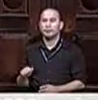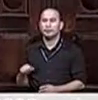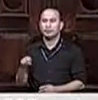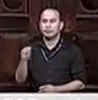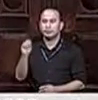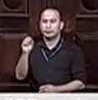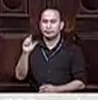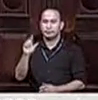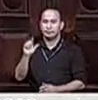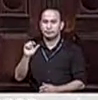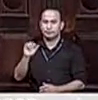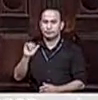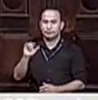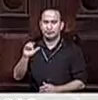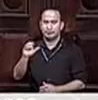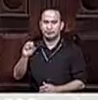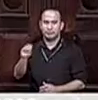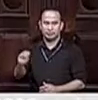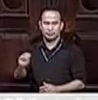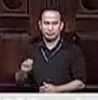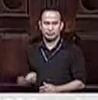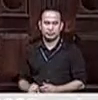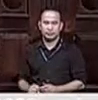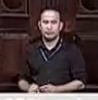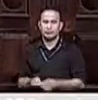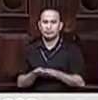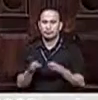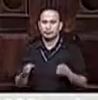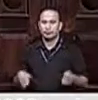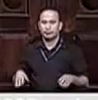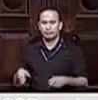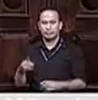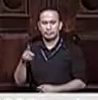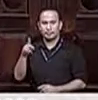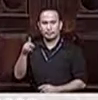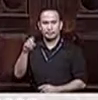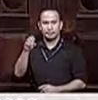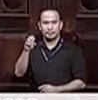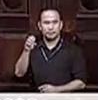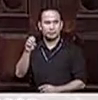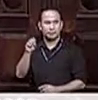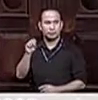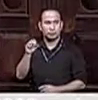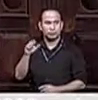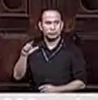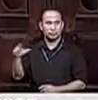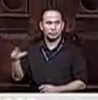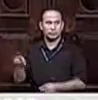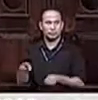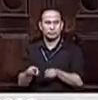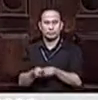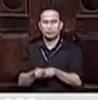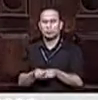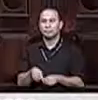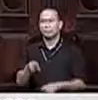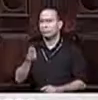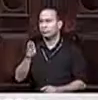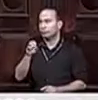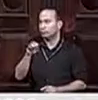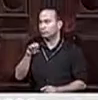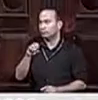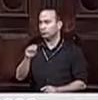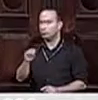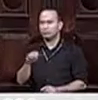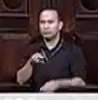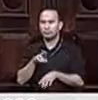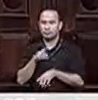Bento. Existe o pedido da bancada do PSOL, existe o pedido do MUSP. Então, 3 pedidos de impeachment